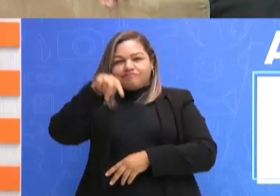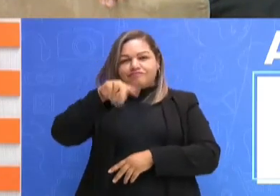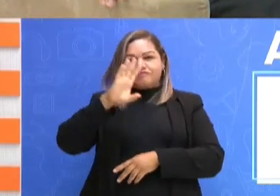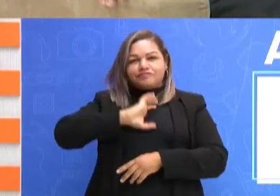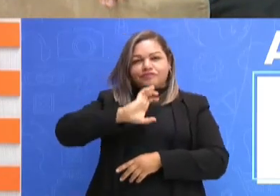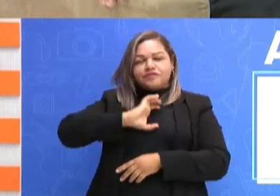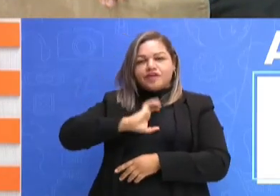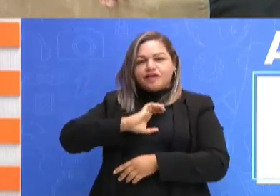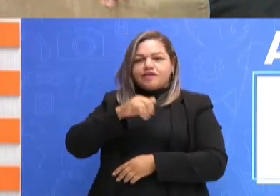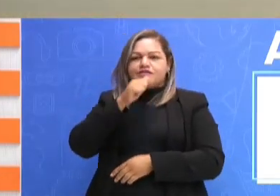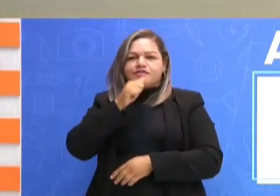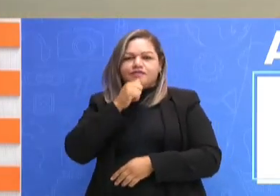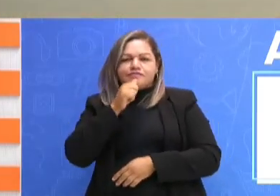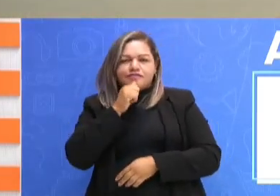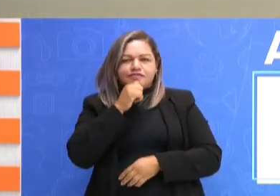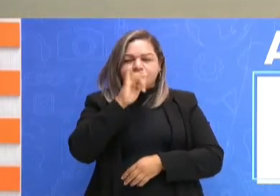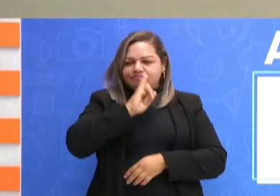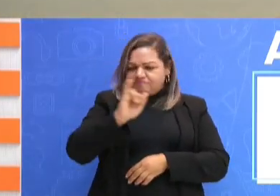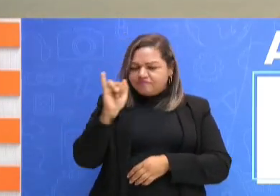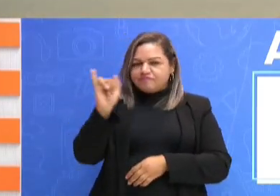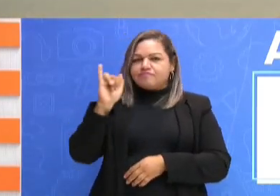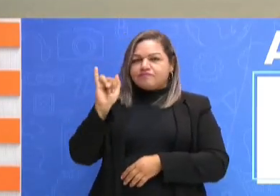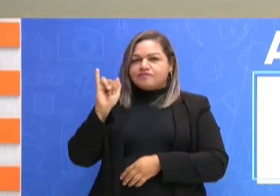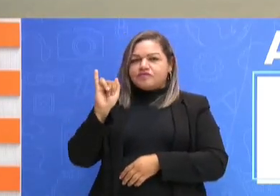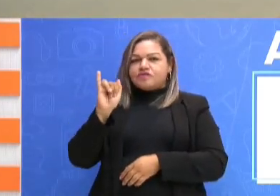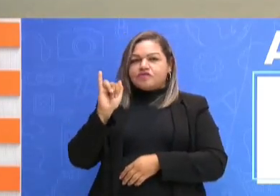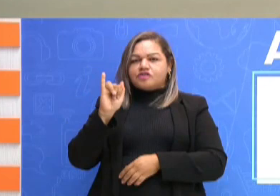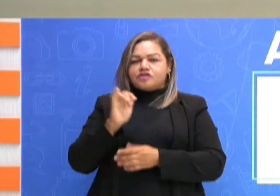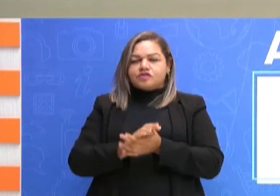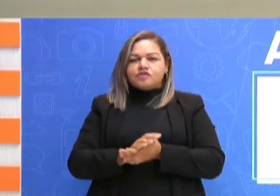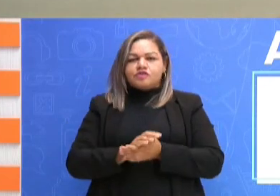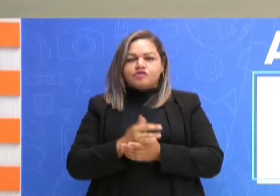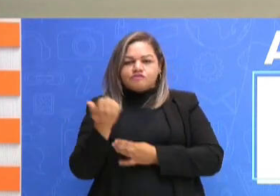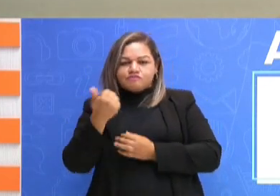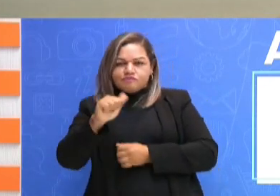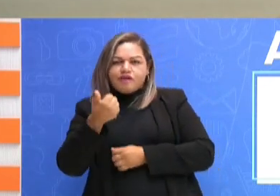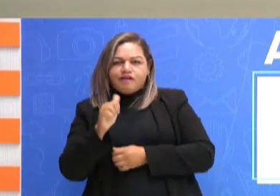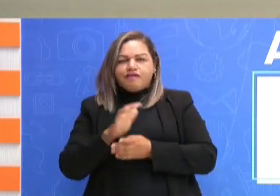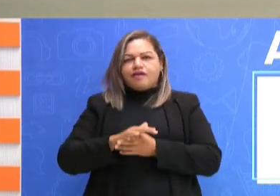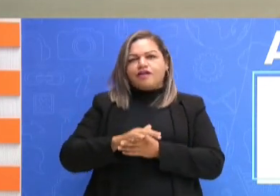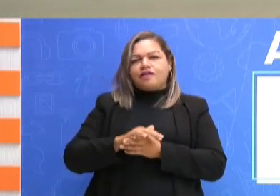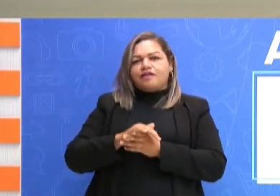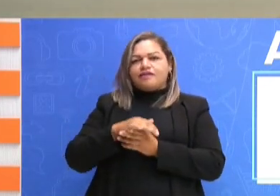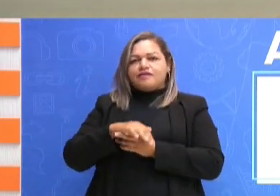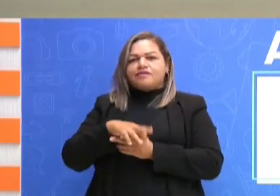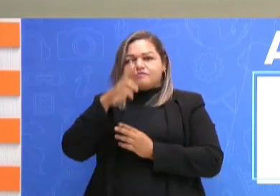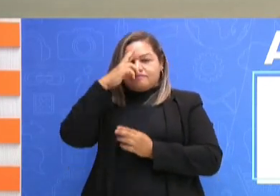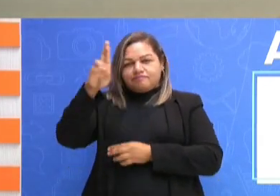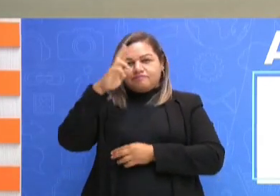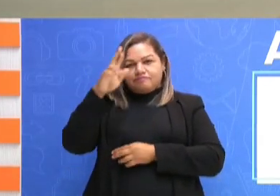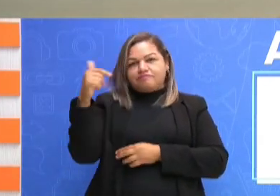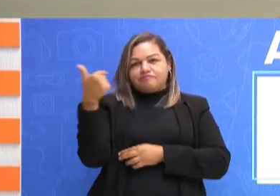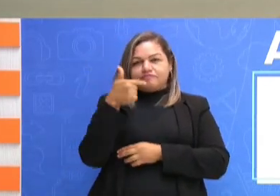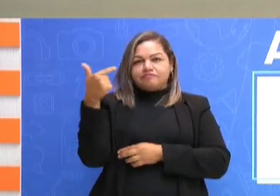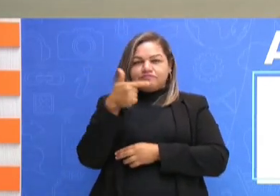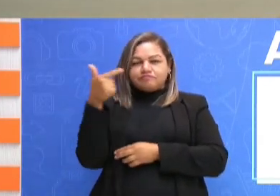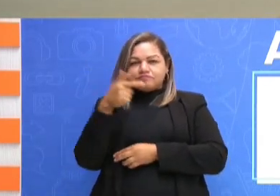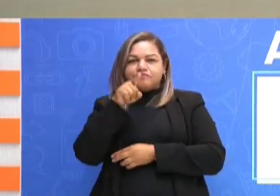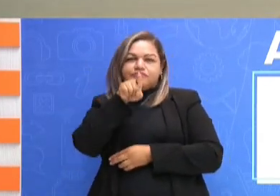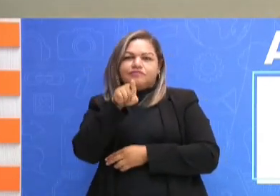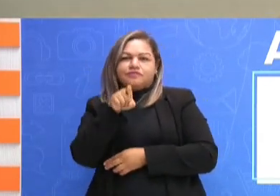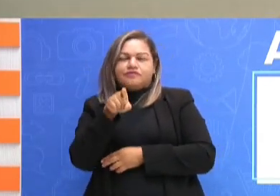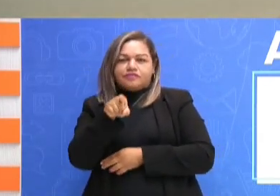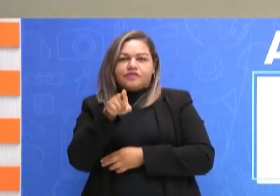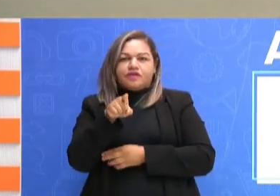ainda mais, eu sempre digo que foi uma avaliação da gestão. É, na primeira gestão, a gente colocou o nosso nome. Na segunda, você é